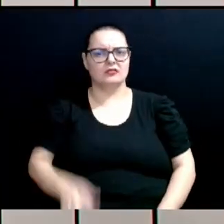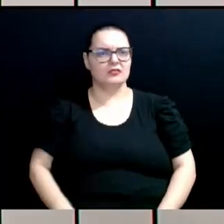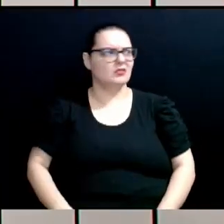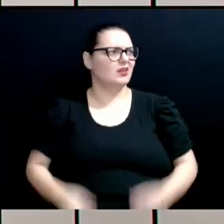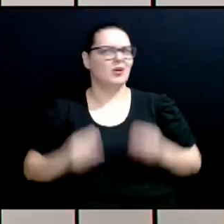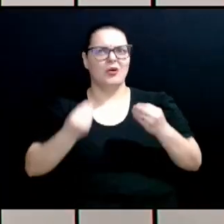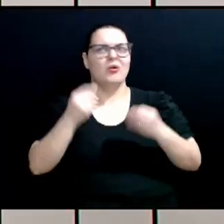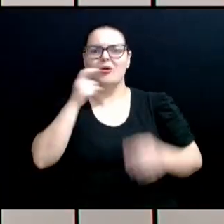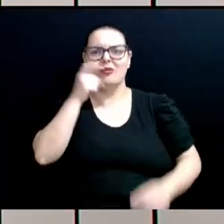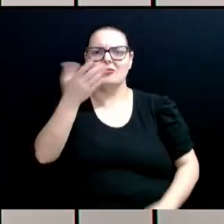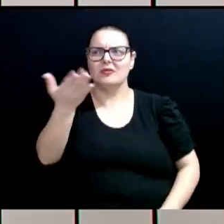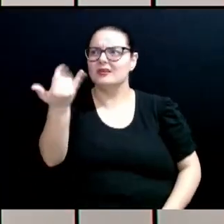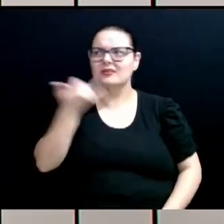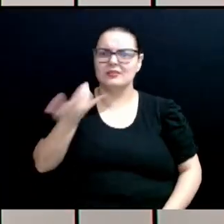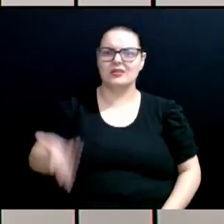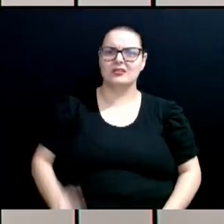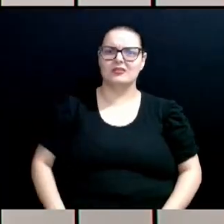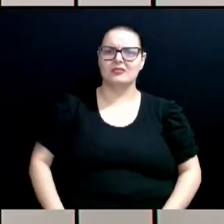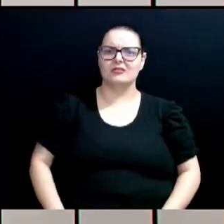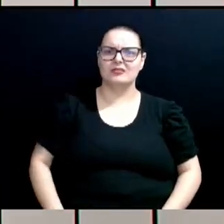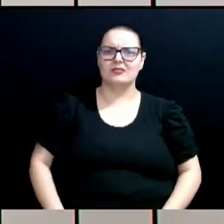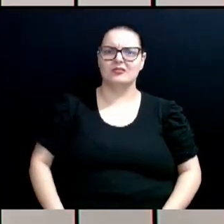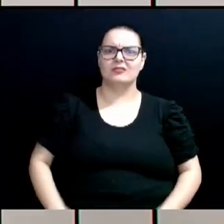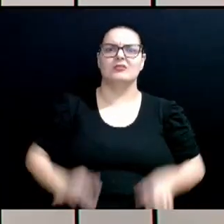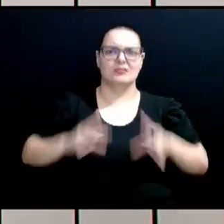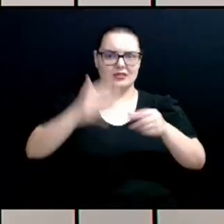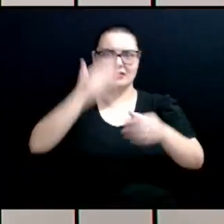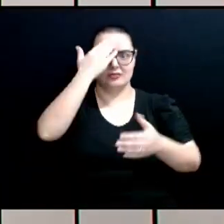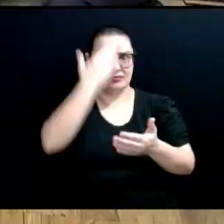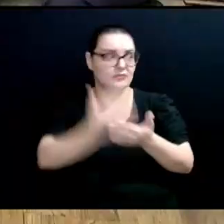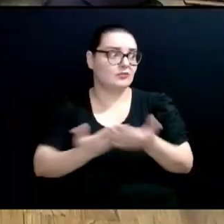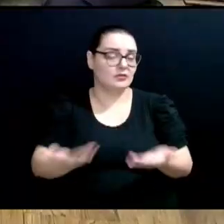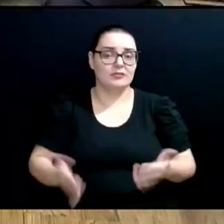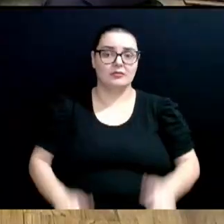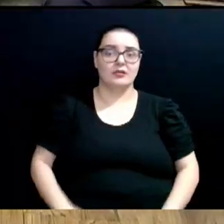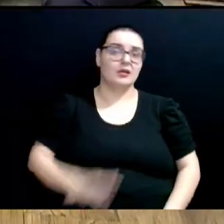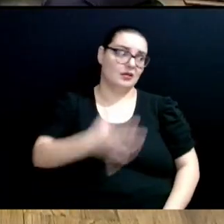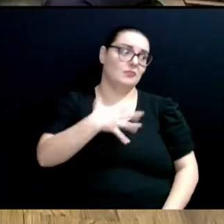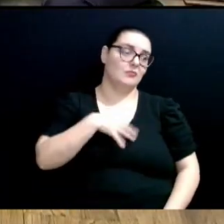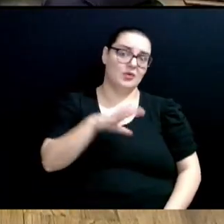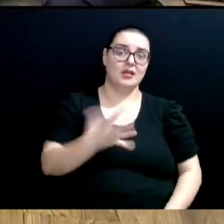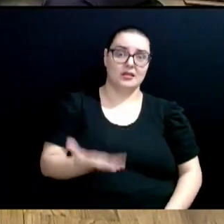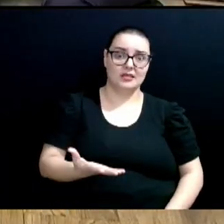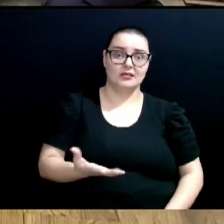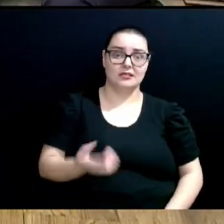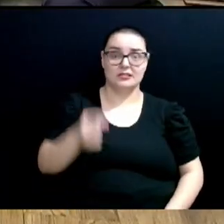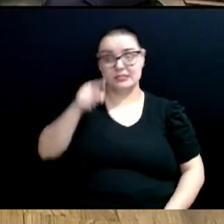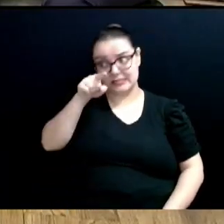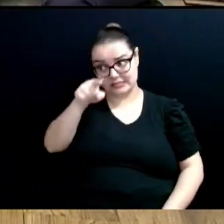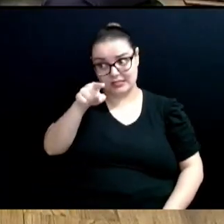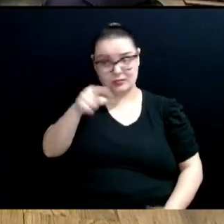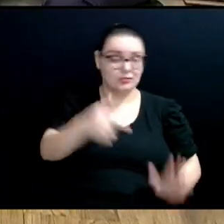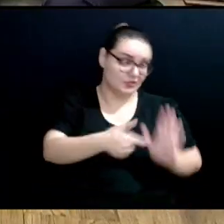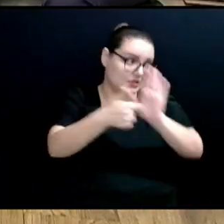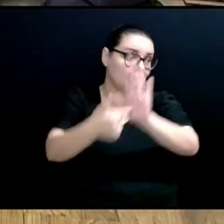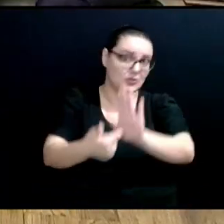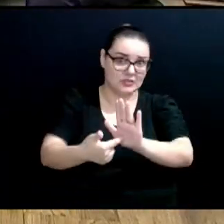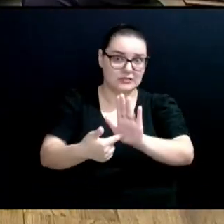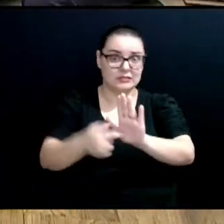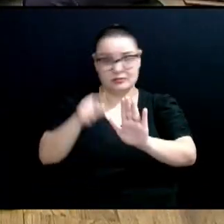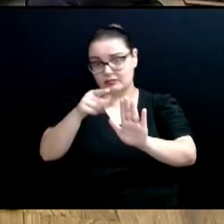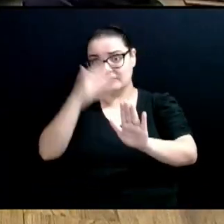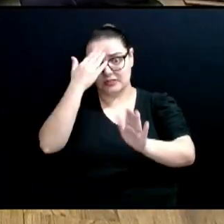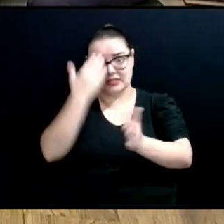ela está falando se é tudo o que eu acredito? Então é mais ou menos nisso. Se é aquilo que está passando e você acredita,